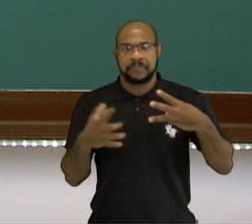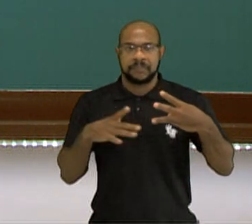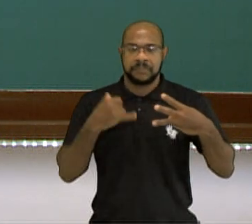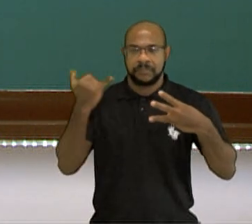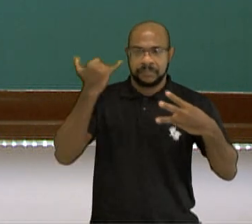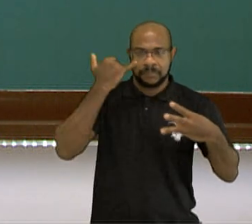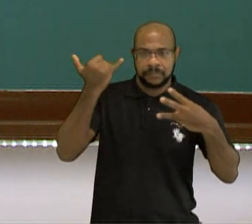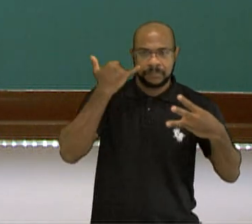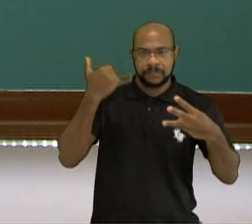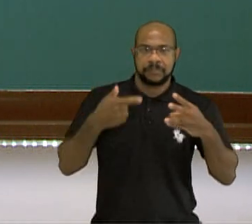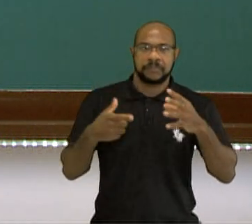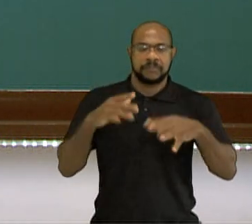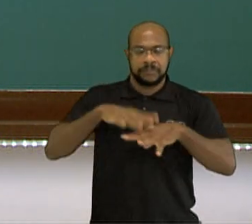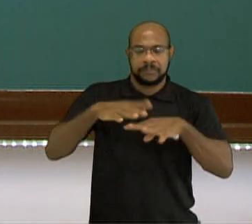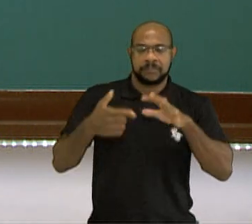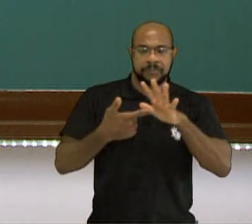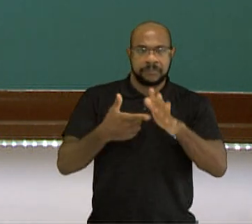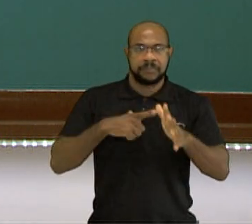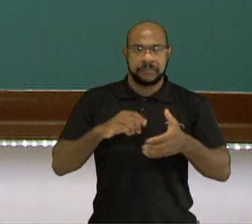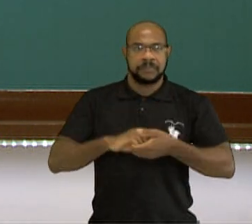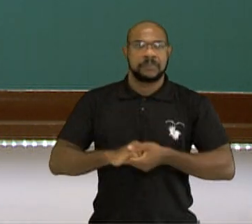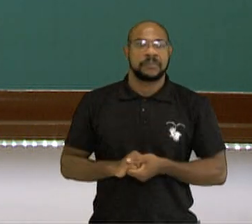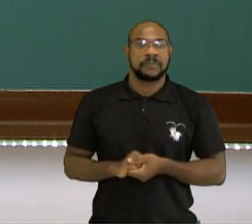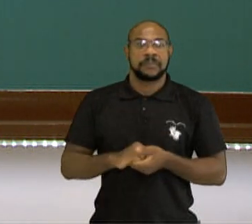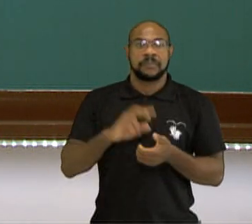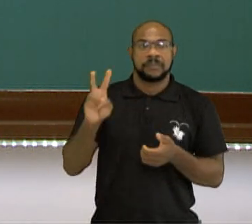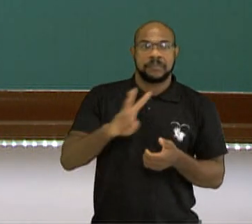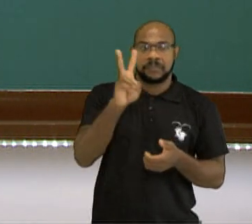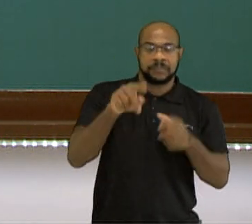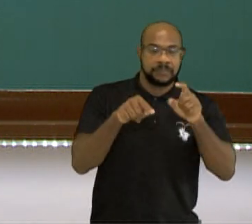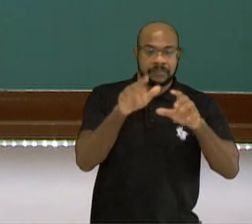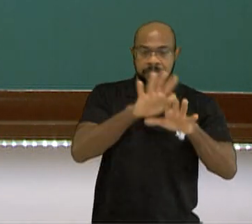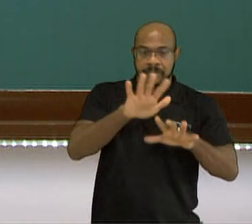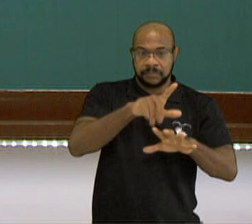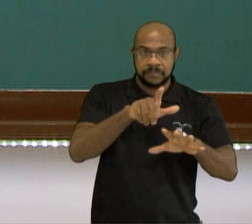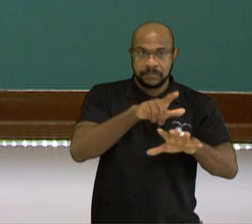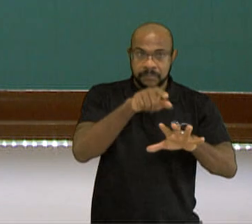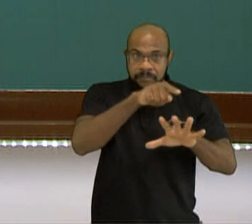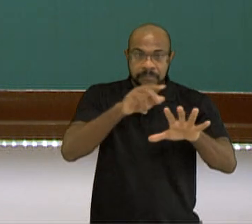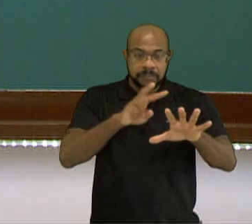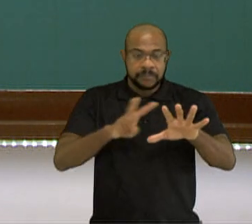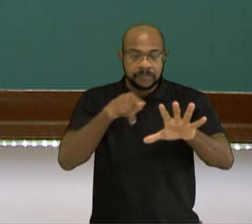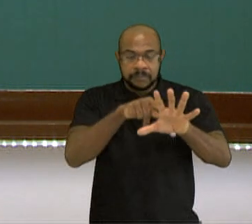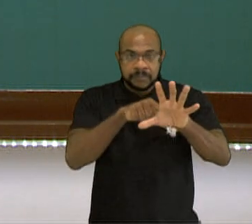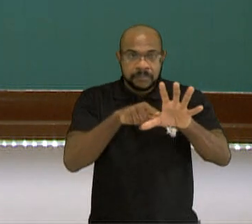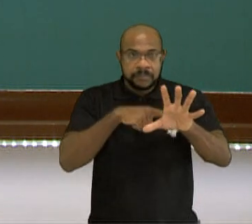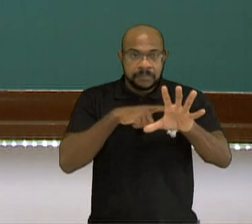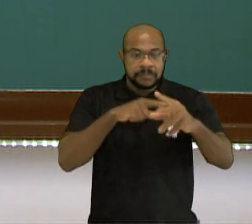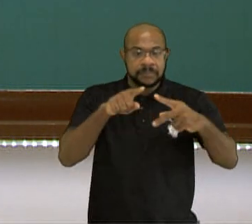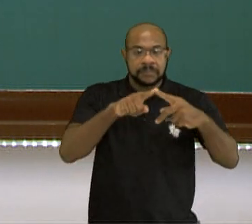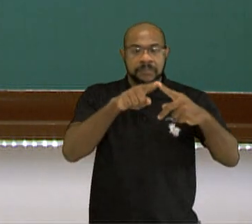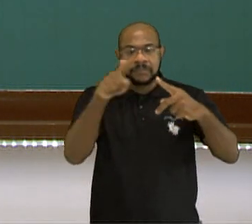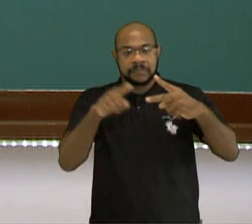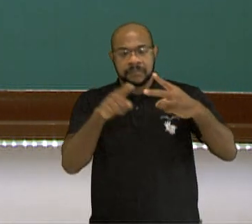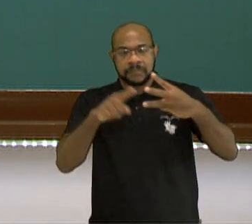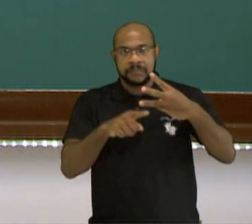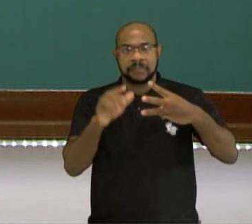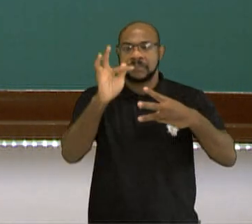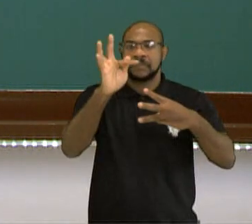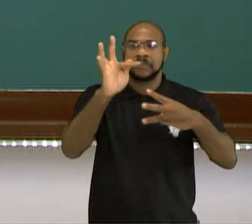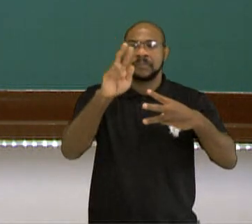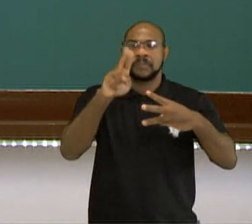informações matemáticas necessárias. Esses valores do domínio vão passar pela função e chegar